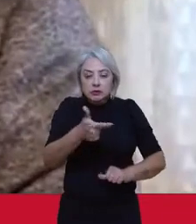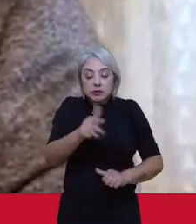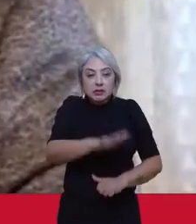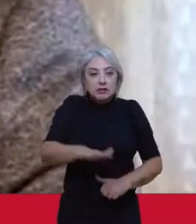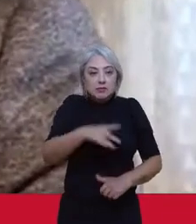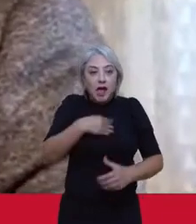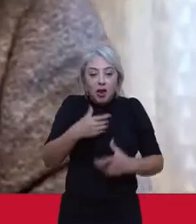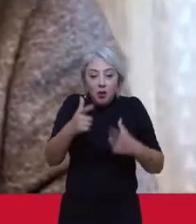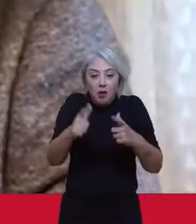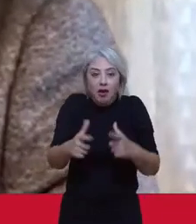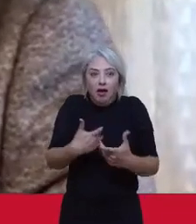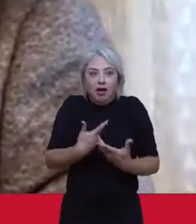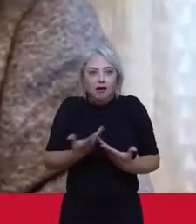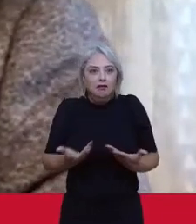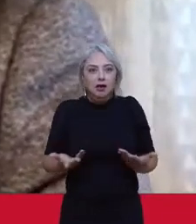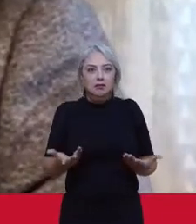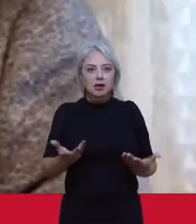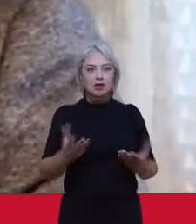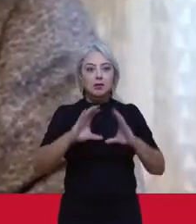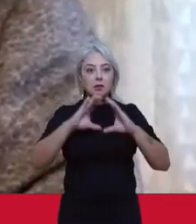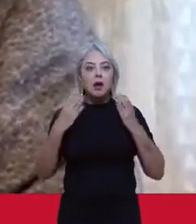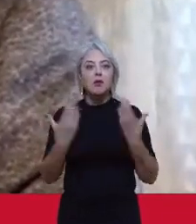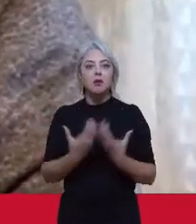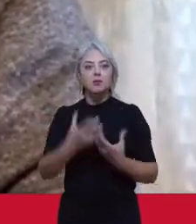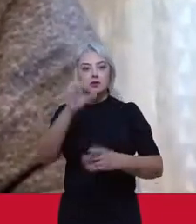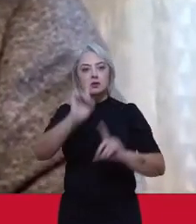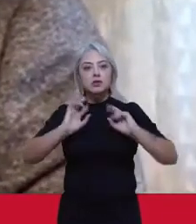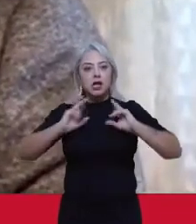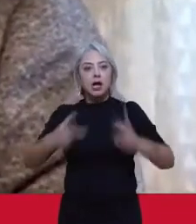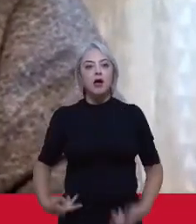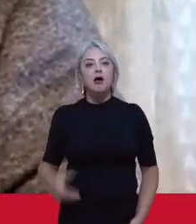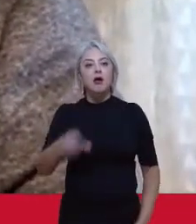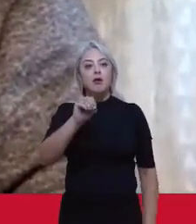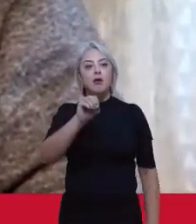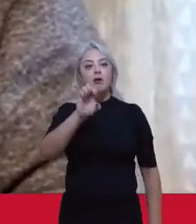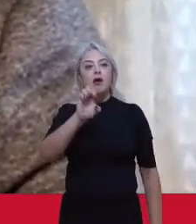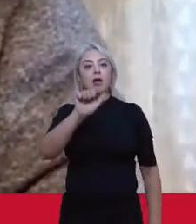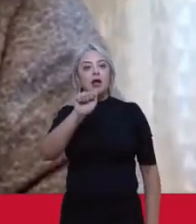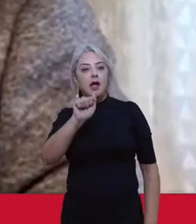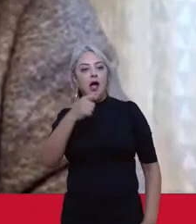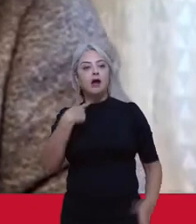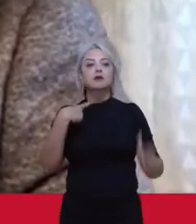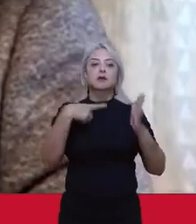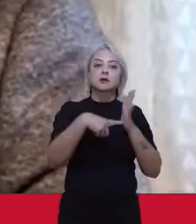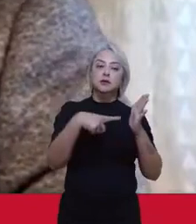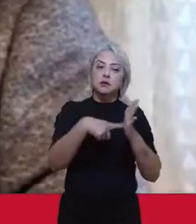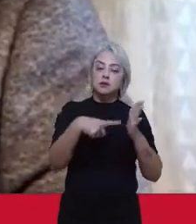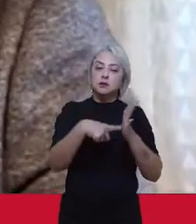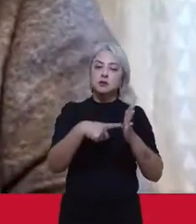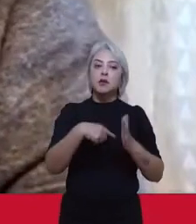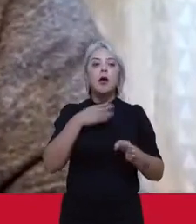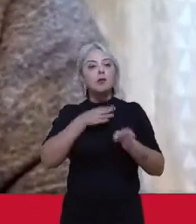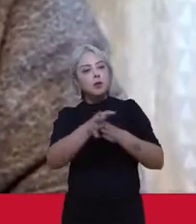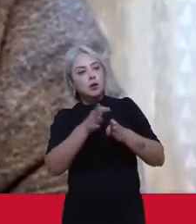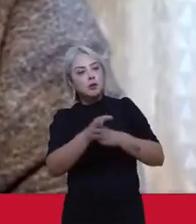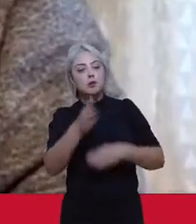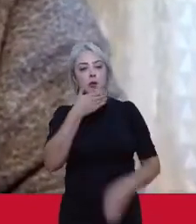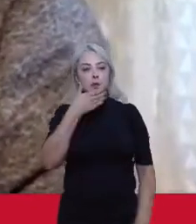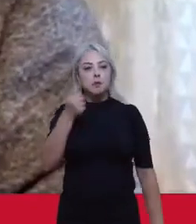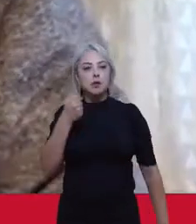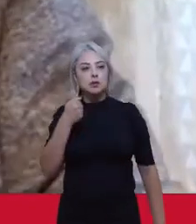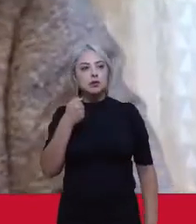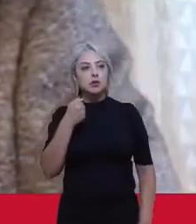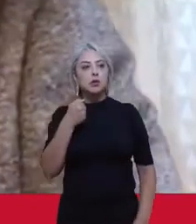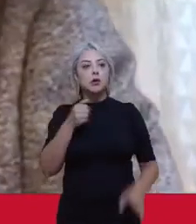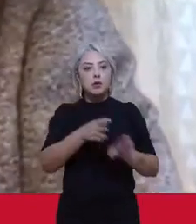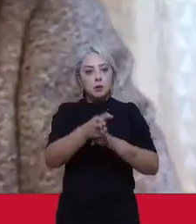para eu continuar. Então, uma Comissão Interamericana de Direitos Humanos da OEA, para quem eu fiz a denúncia, me recomendou, entrou